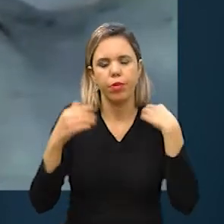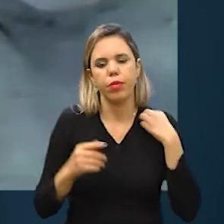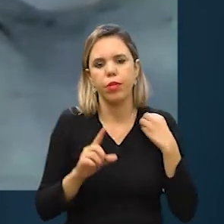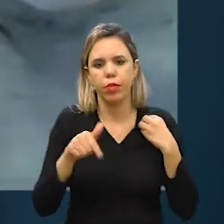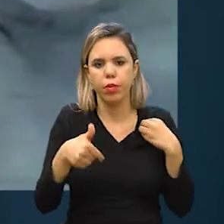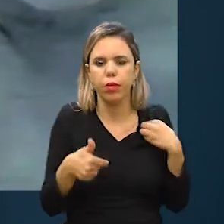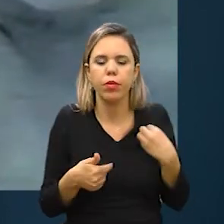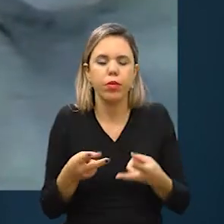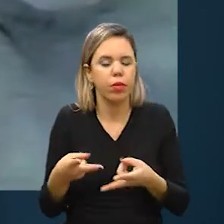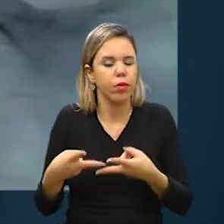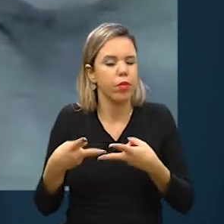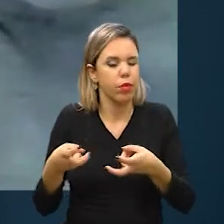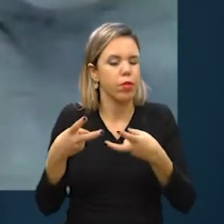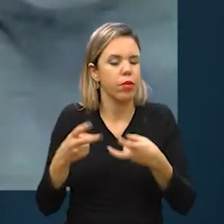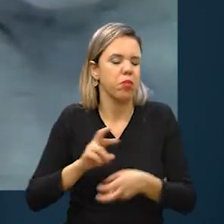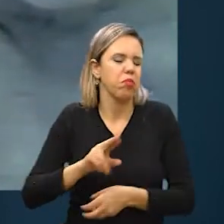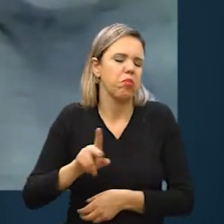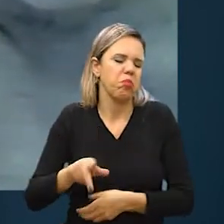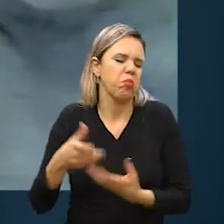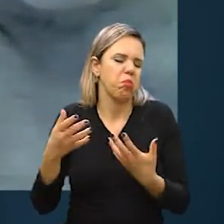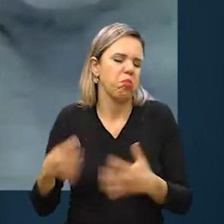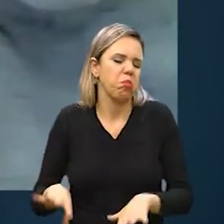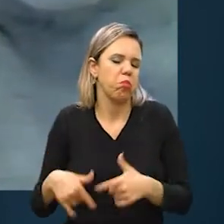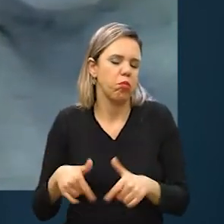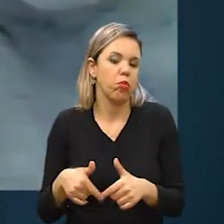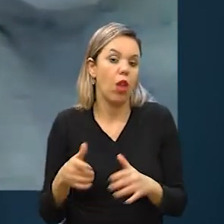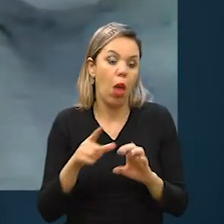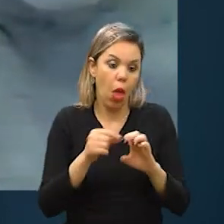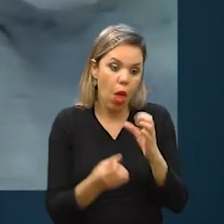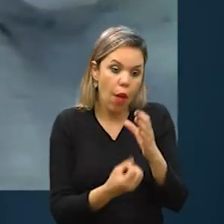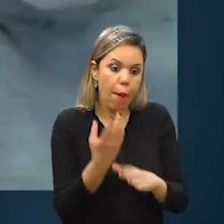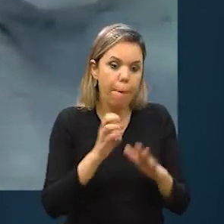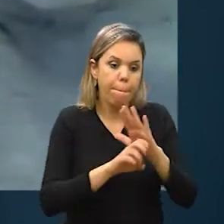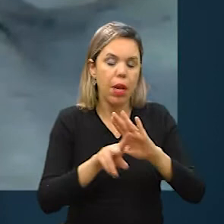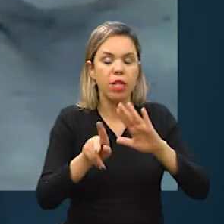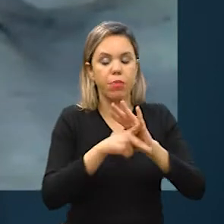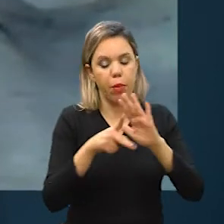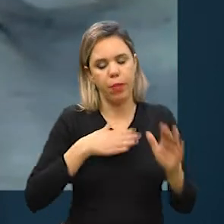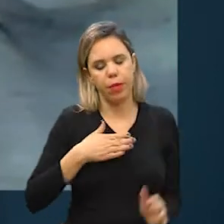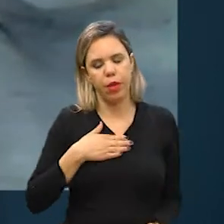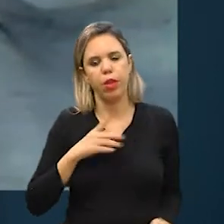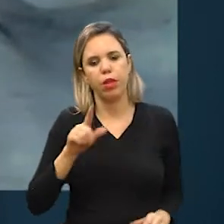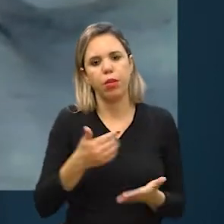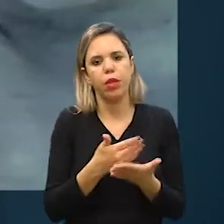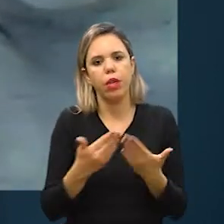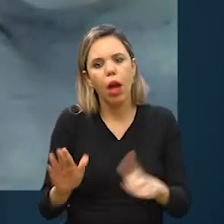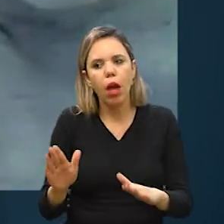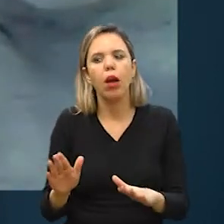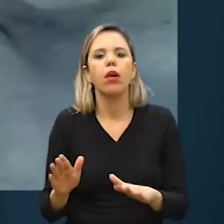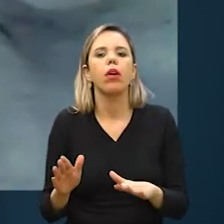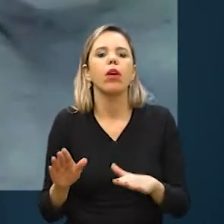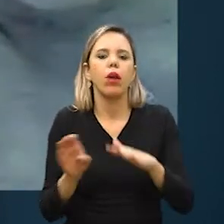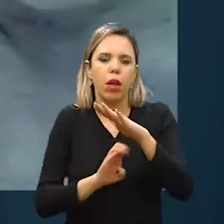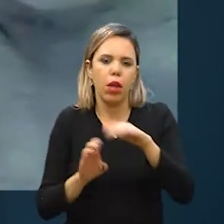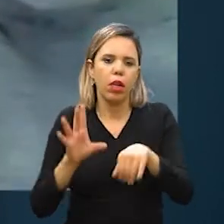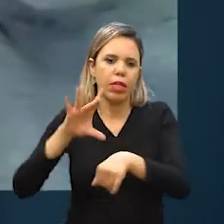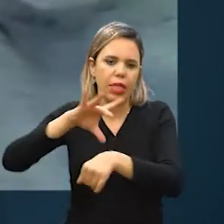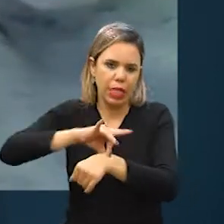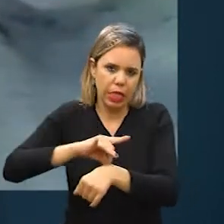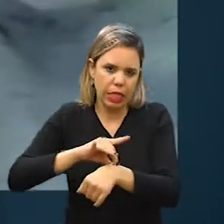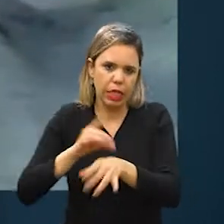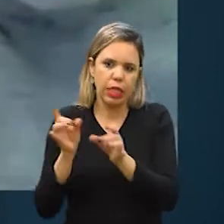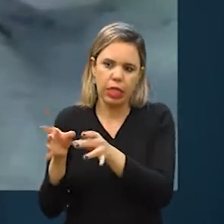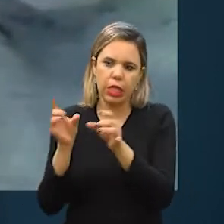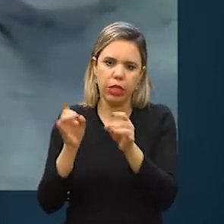7 anos. Logo eu percebi que não era aquilo que eu queria. Eu queria empreender. E foi aí que eu montei uma corretora de seguros.